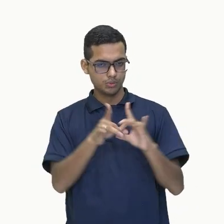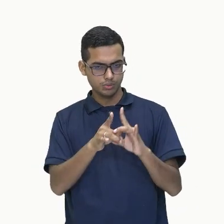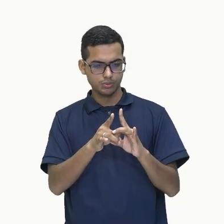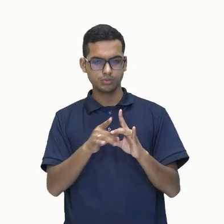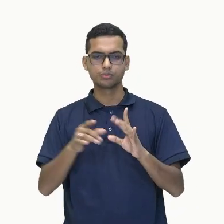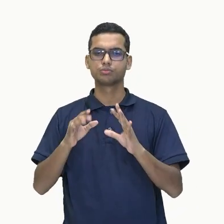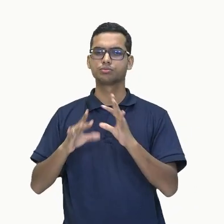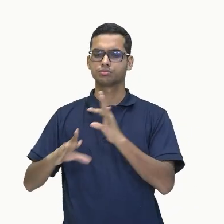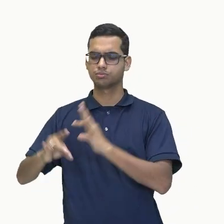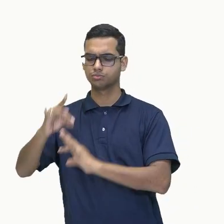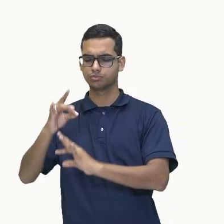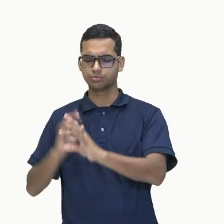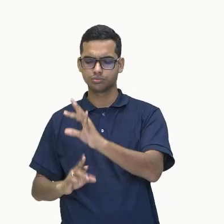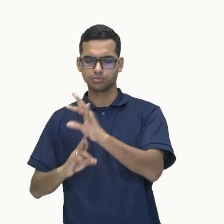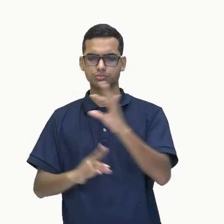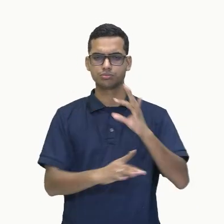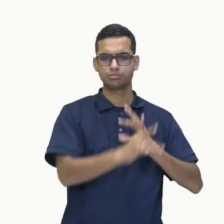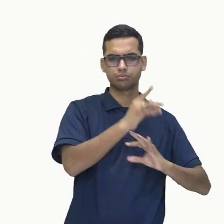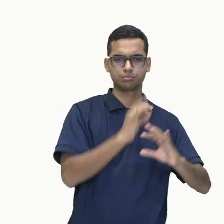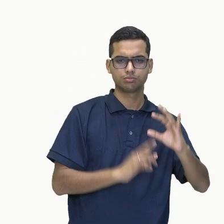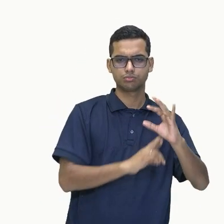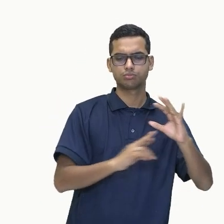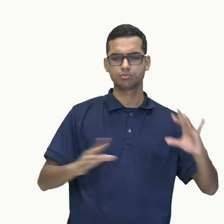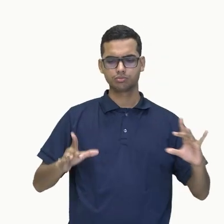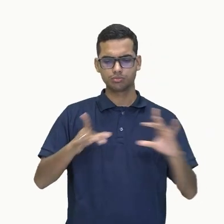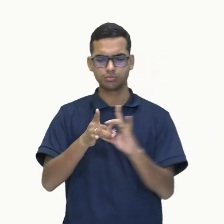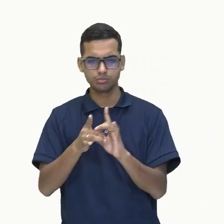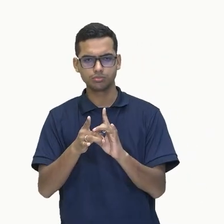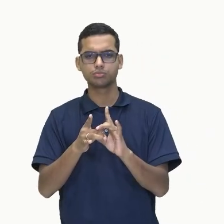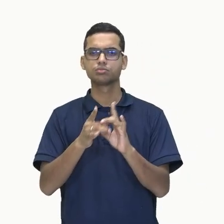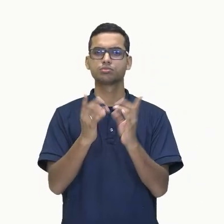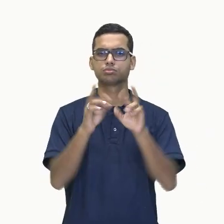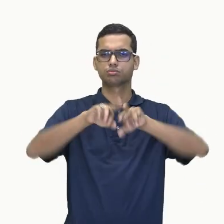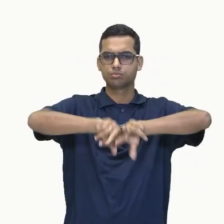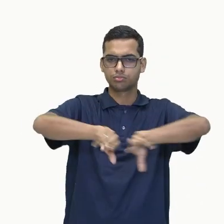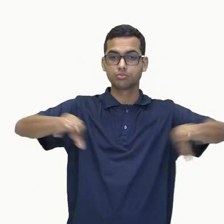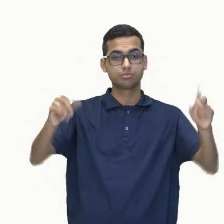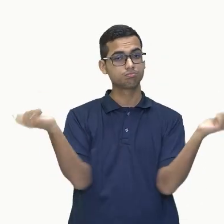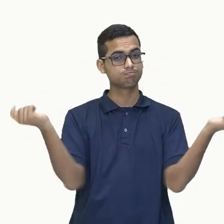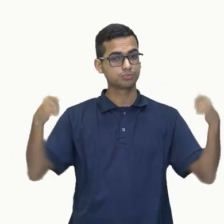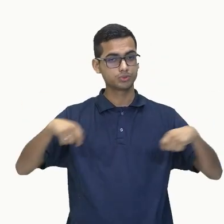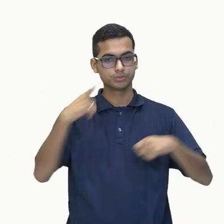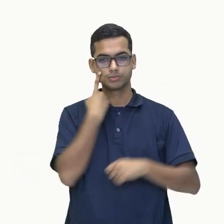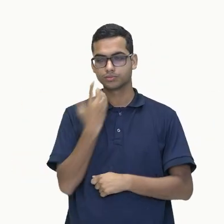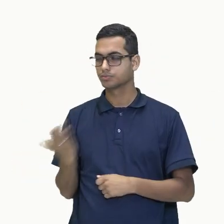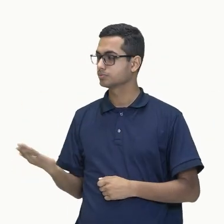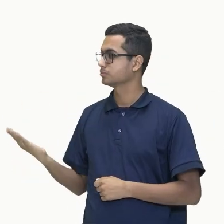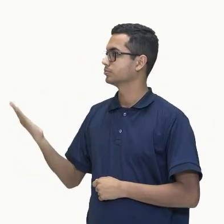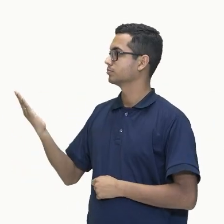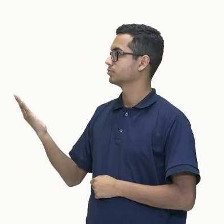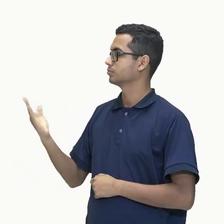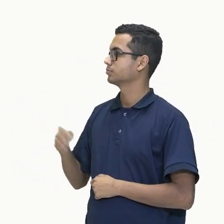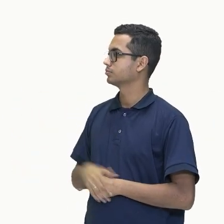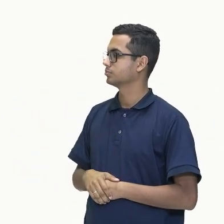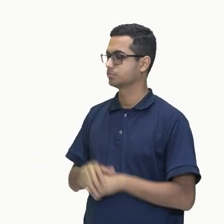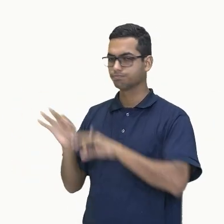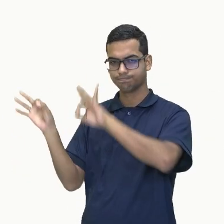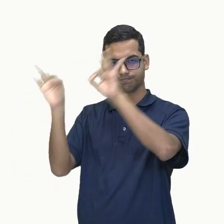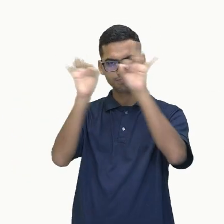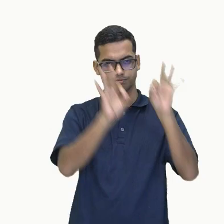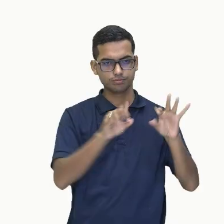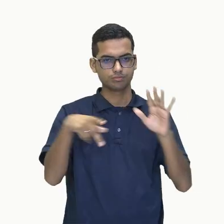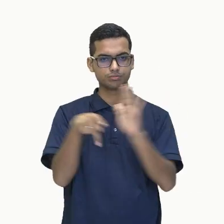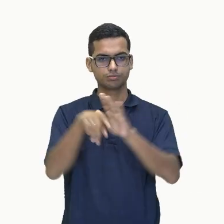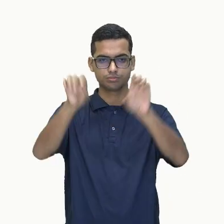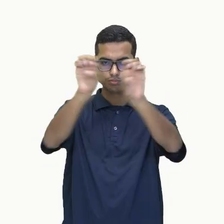pode ser feita entre vários aminoácidos, como você pode ver aqui, Então a cadeia proteica ela é